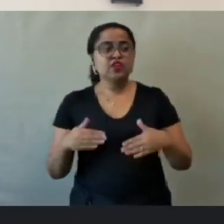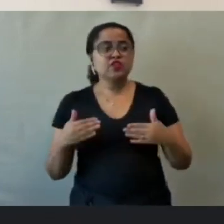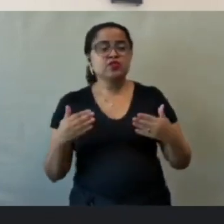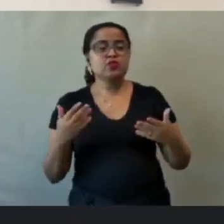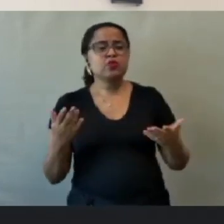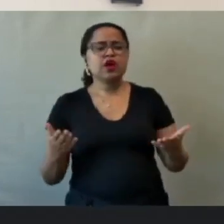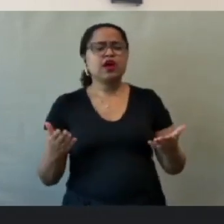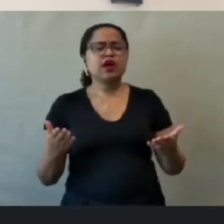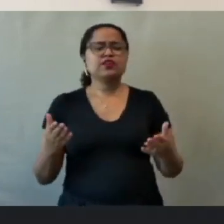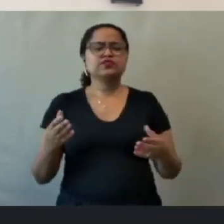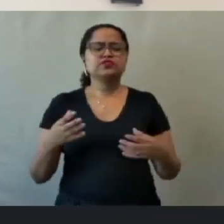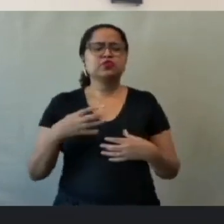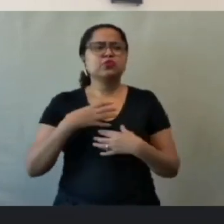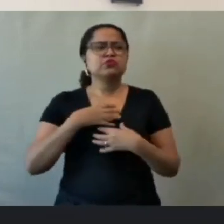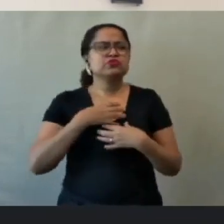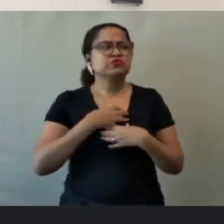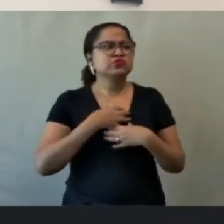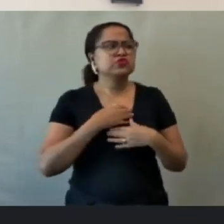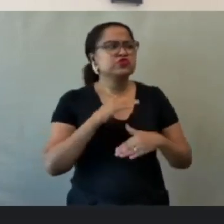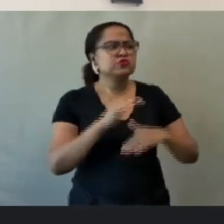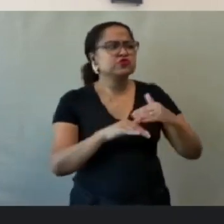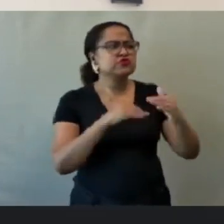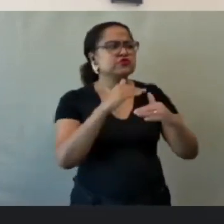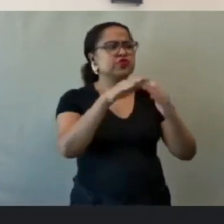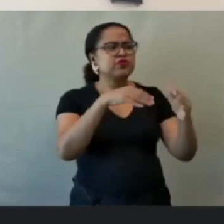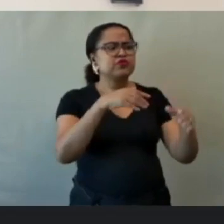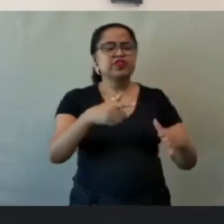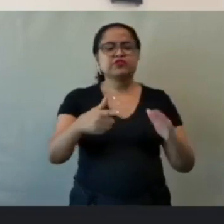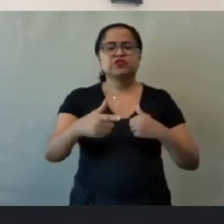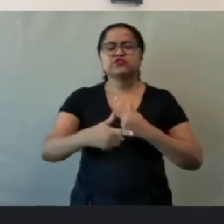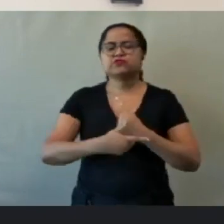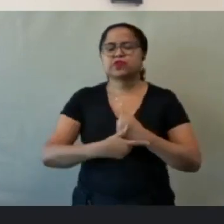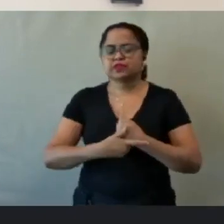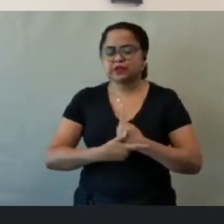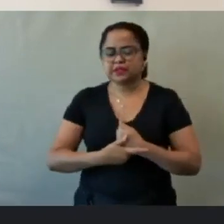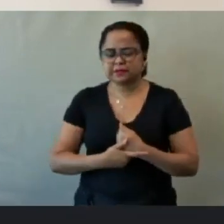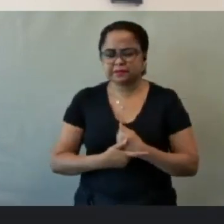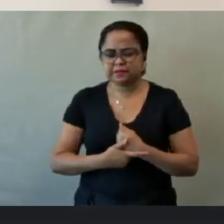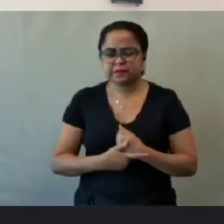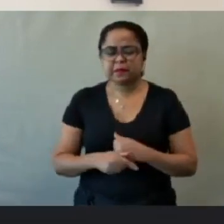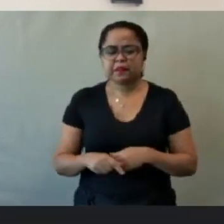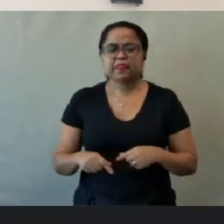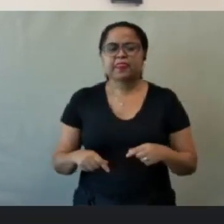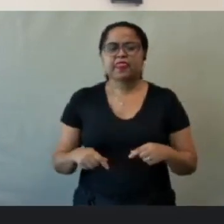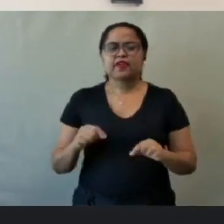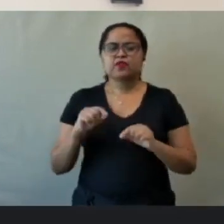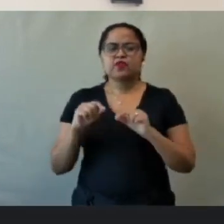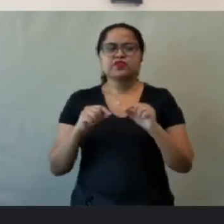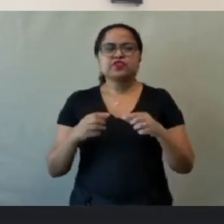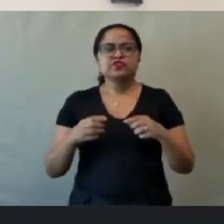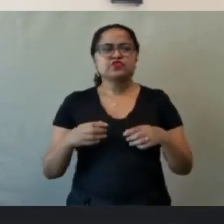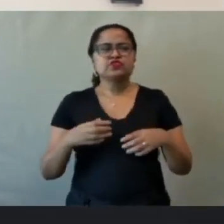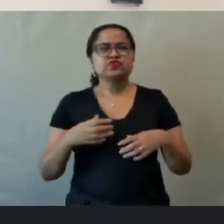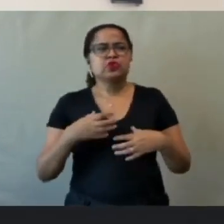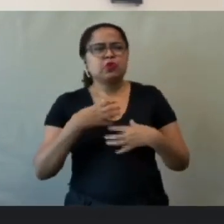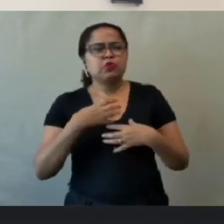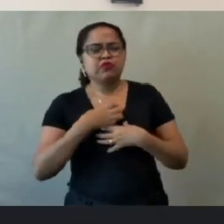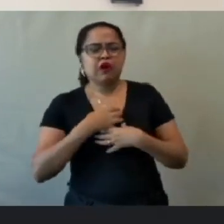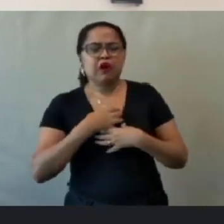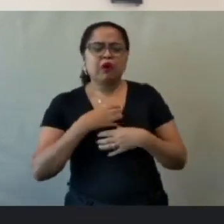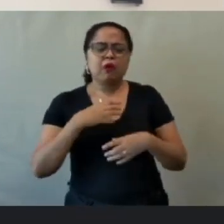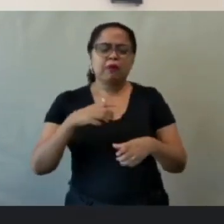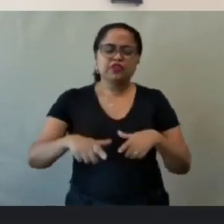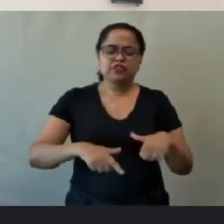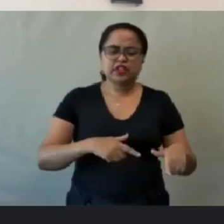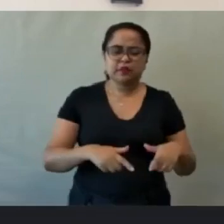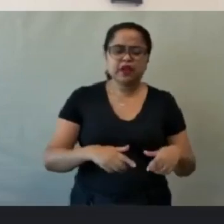estamos desenvolvendo as nossas funções? Quando eu falo de condições de trabalho, eu preciso pensar a formação. Que formação que é